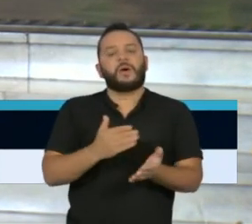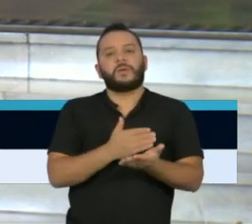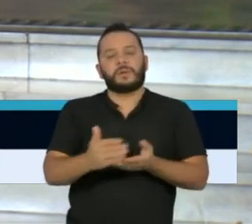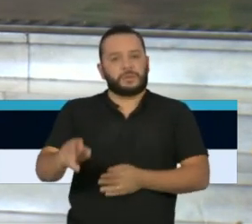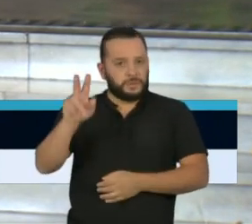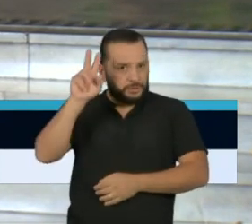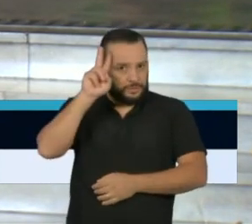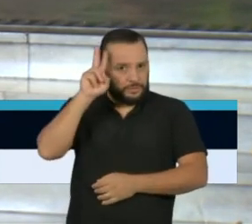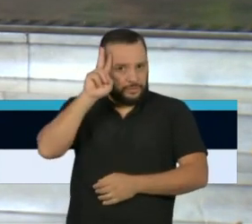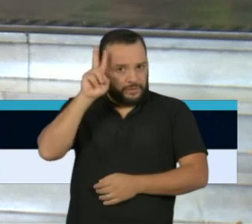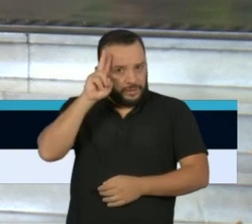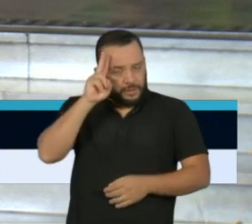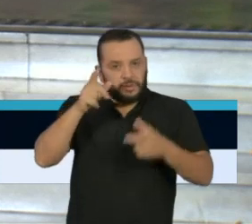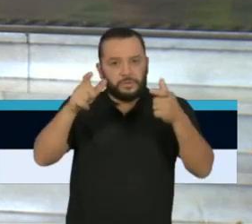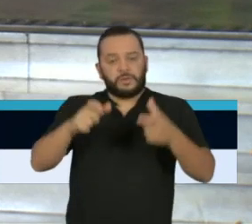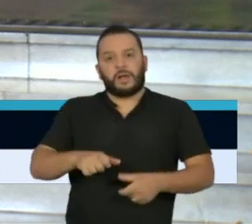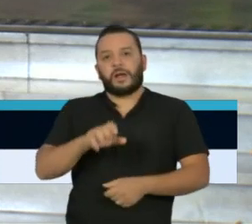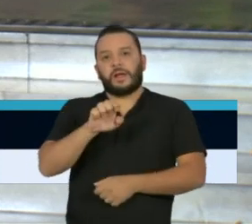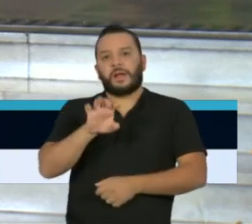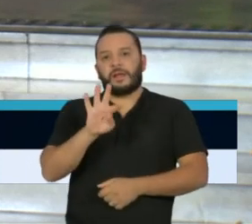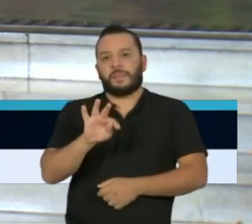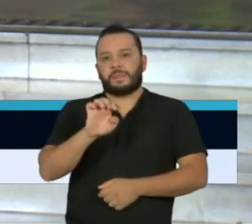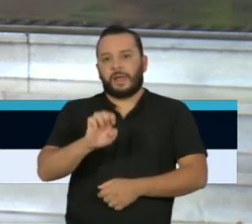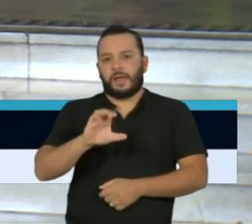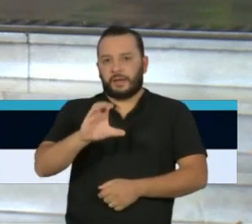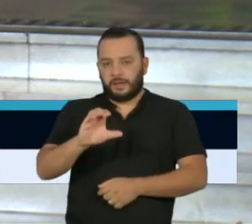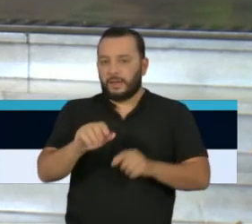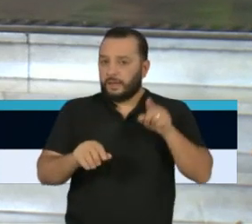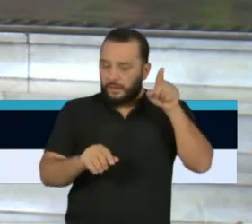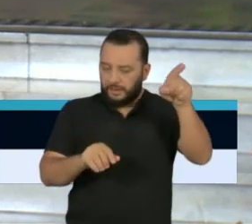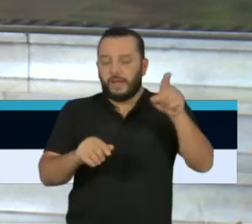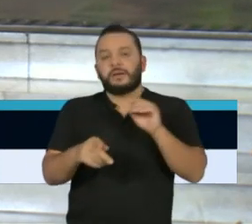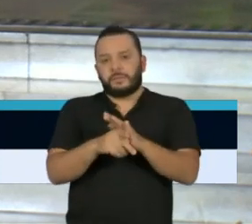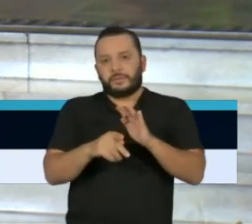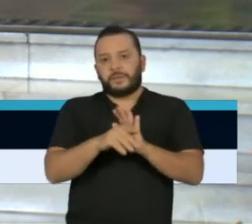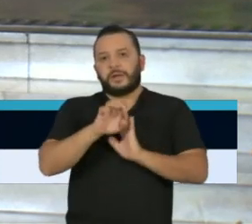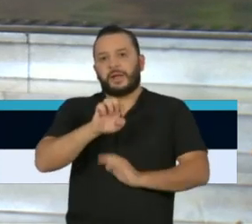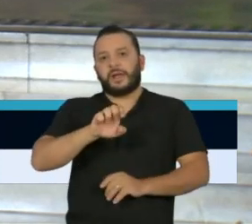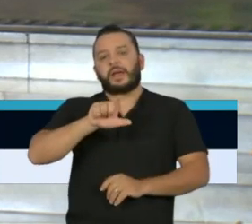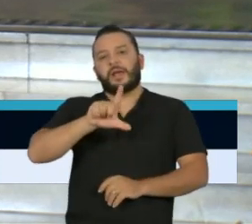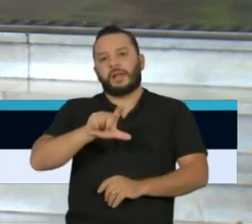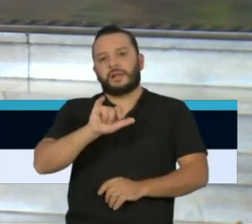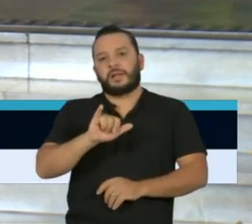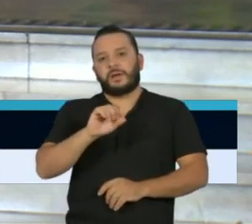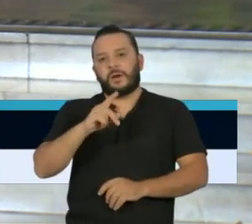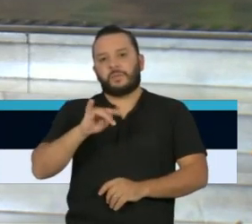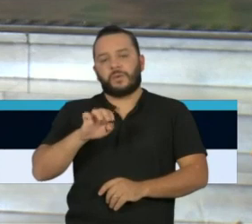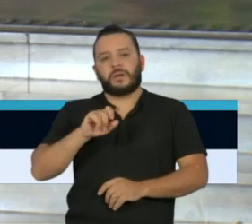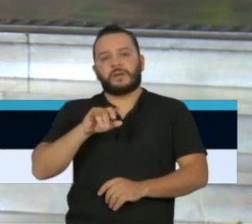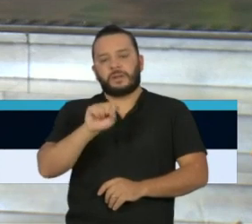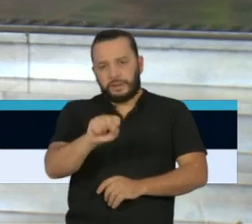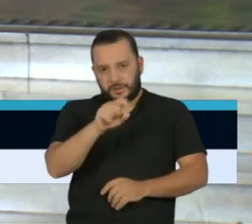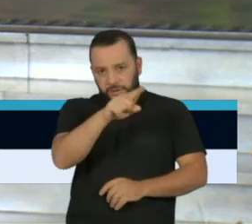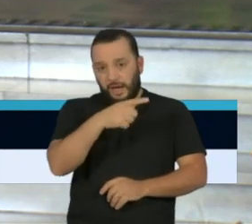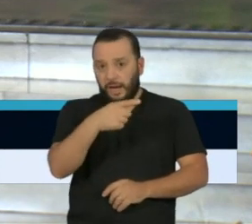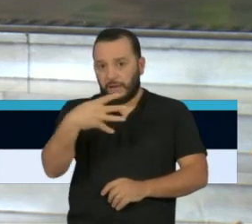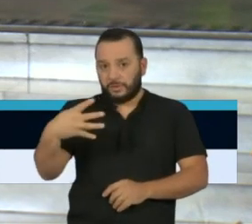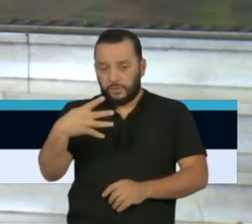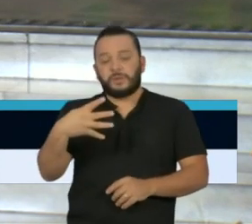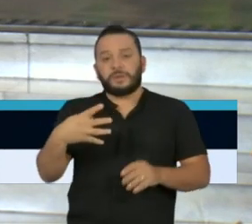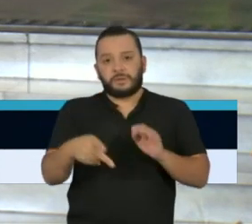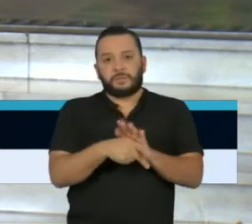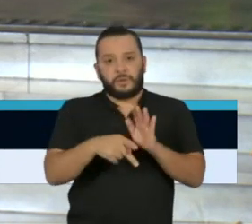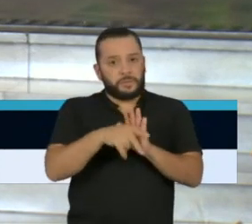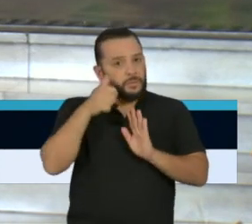de Heliópolis, com 14 costureiras. Será ampliada na próxima segunda-feira, 13 de abril, em mais